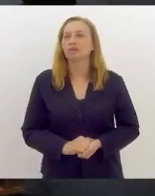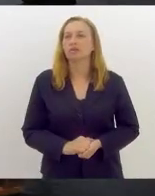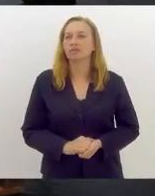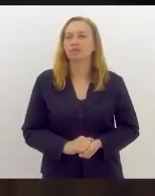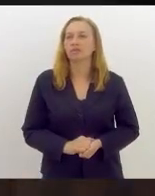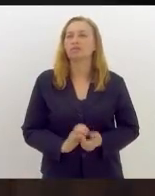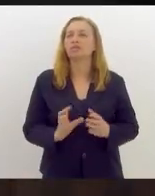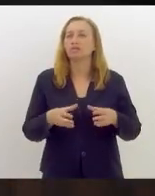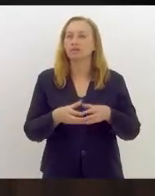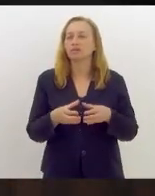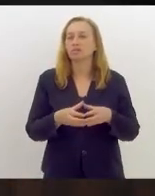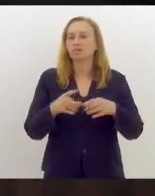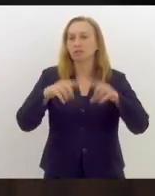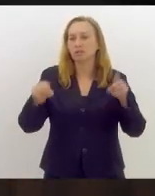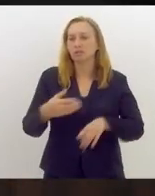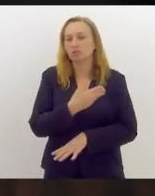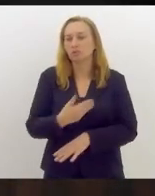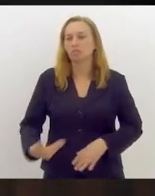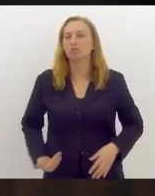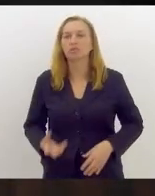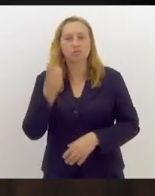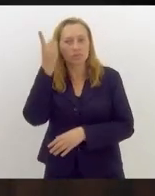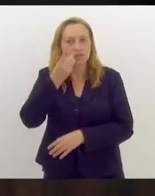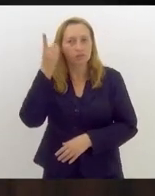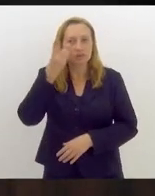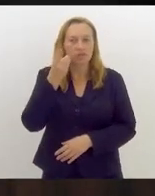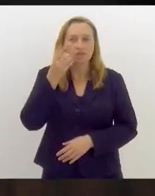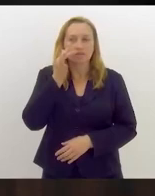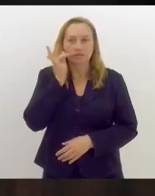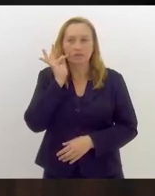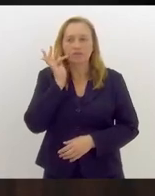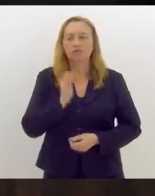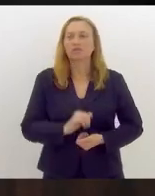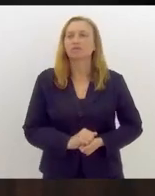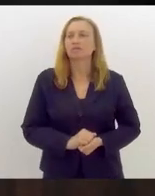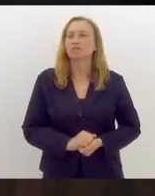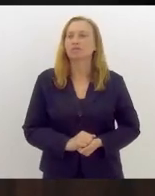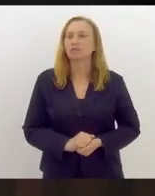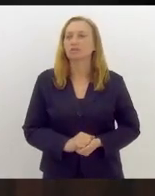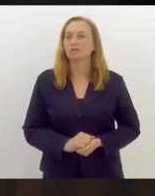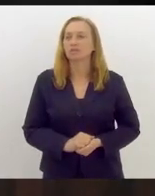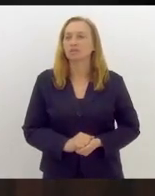pela comissão de servidores públicos Deputado Flávio Serafim